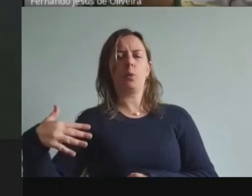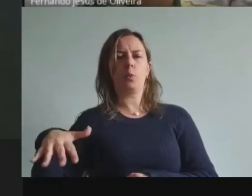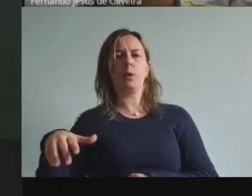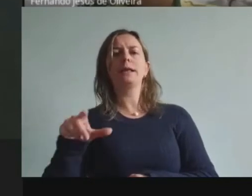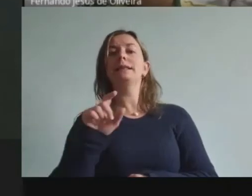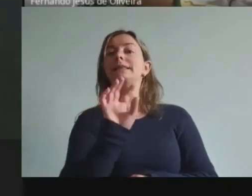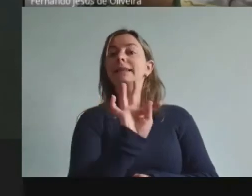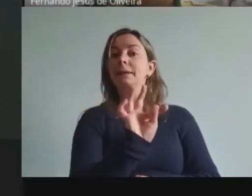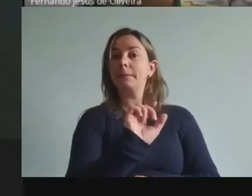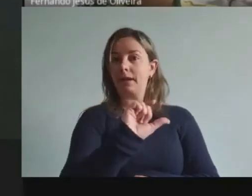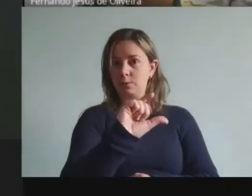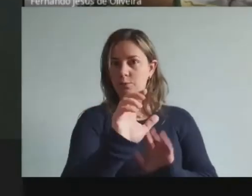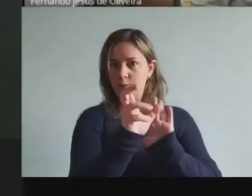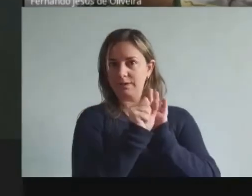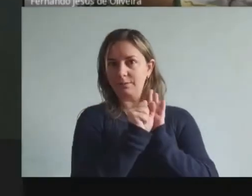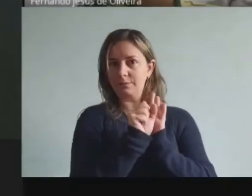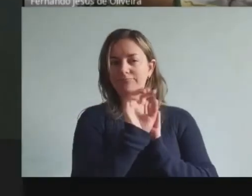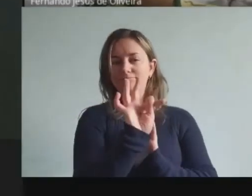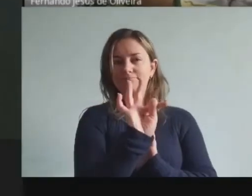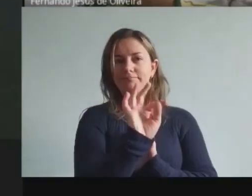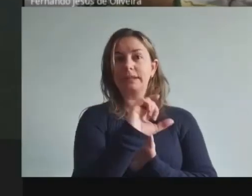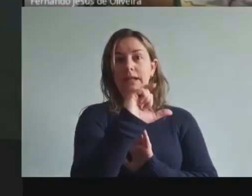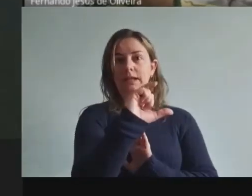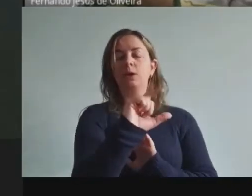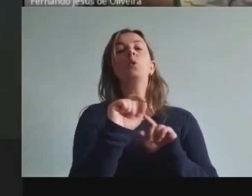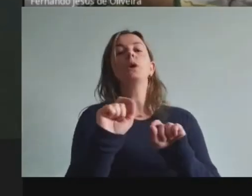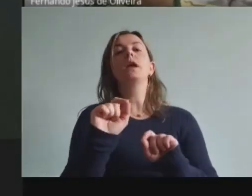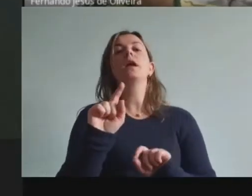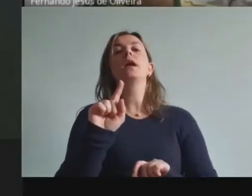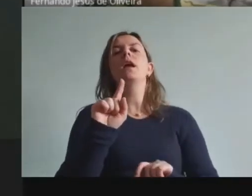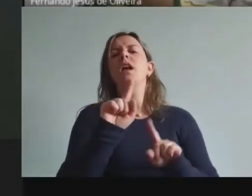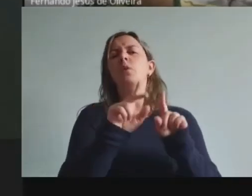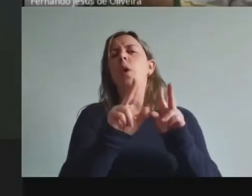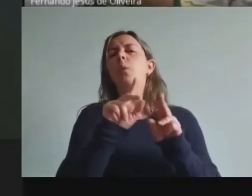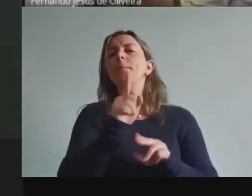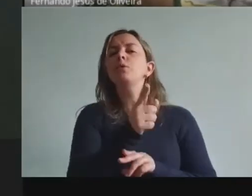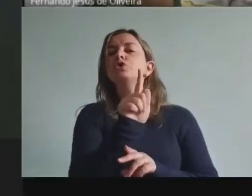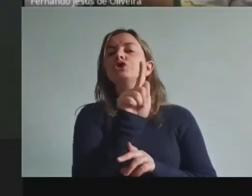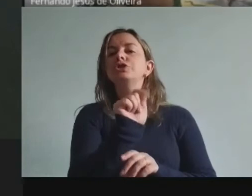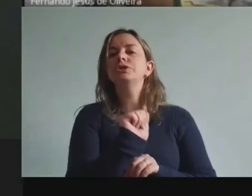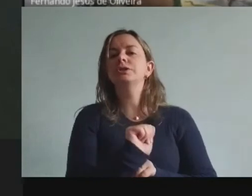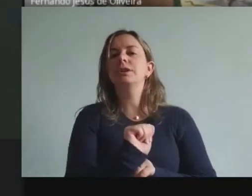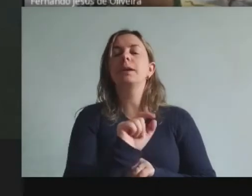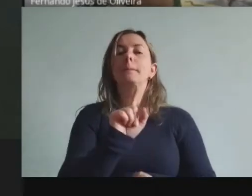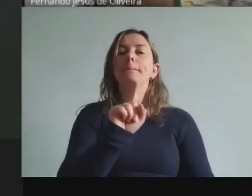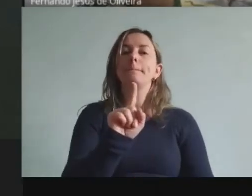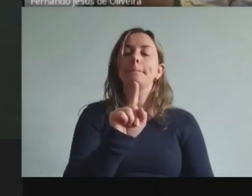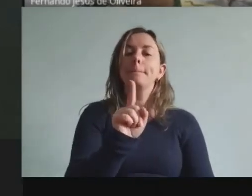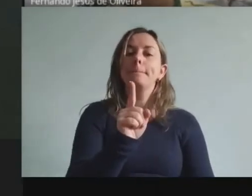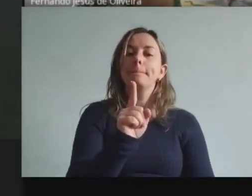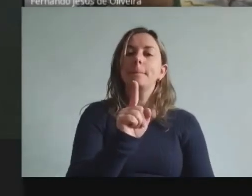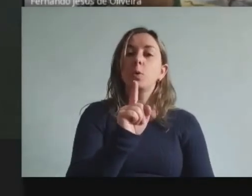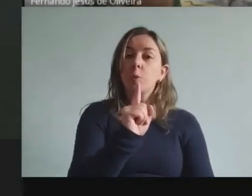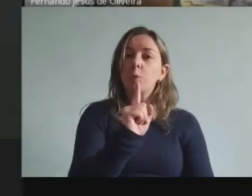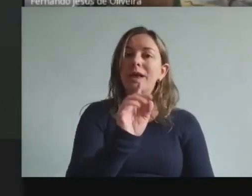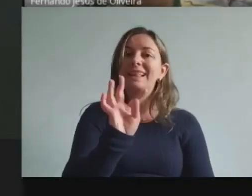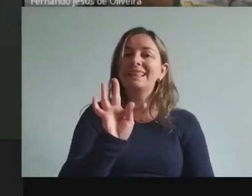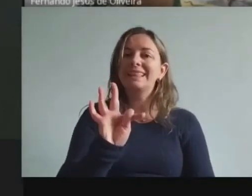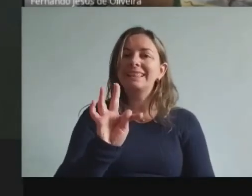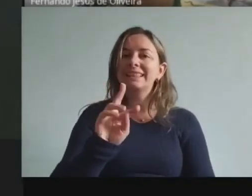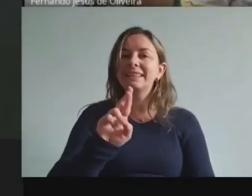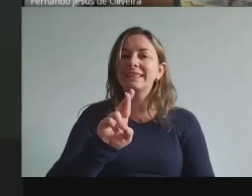T maiúsculo, o terabyte, 1 tera são 1000 gigas, 1000 bilhões é 1